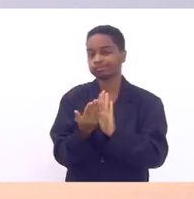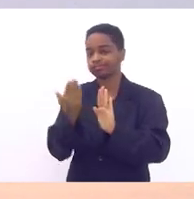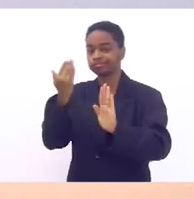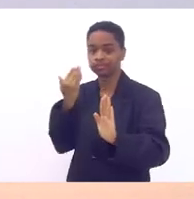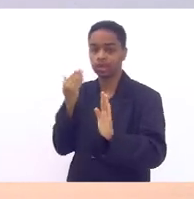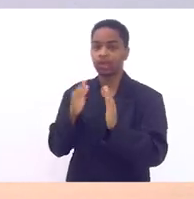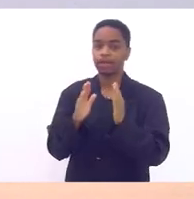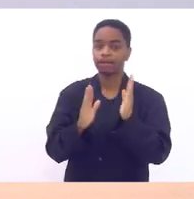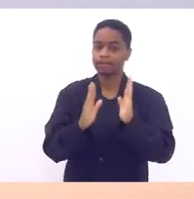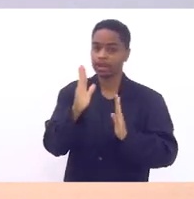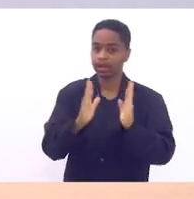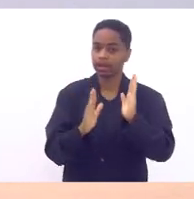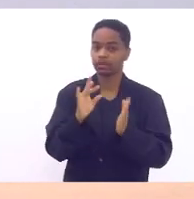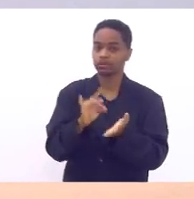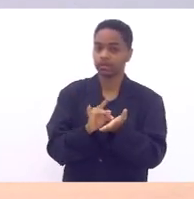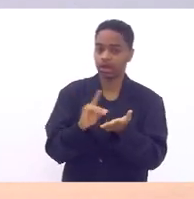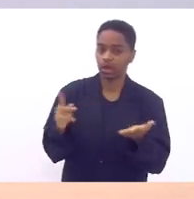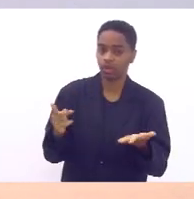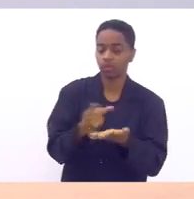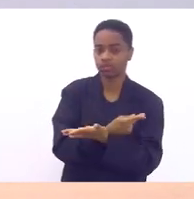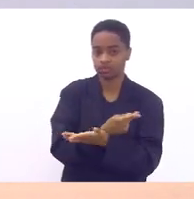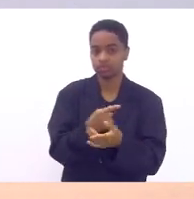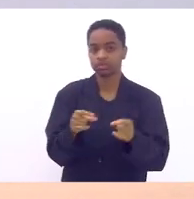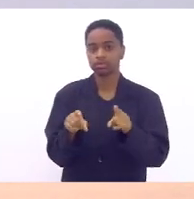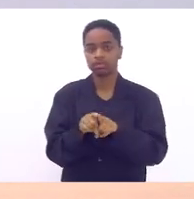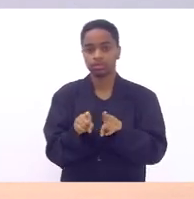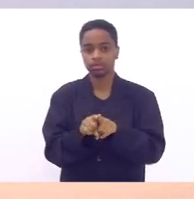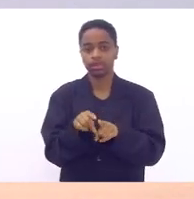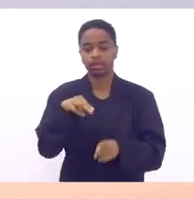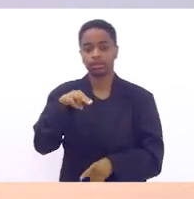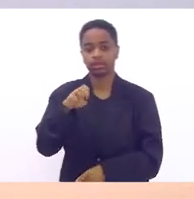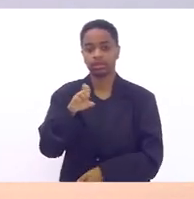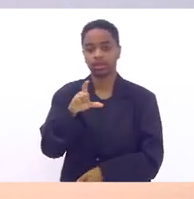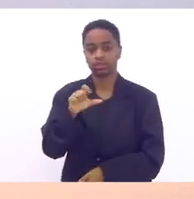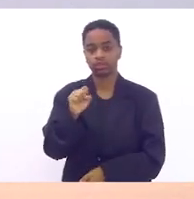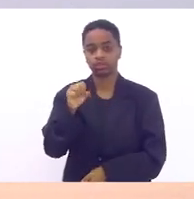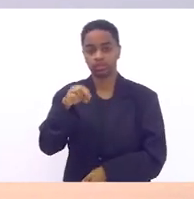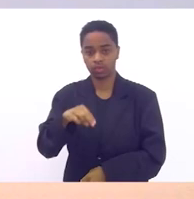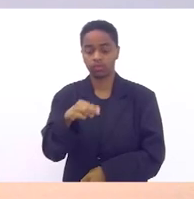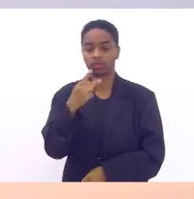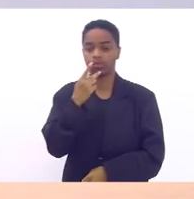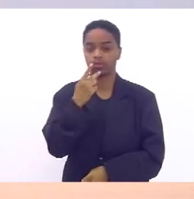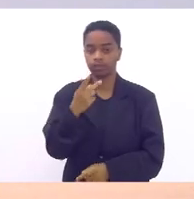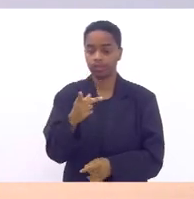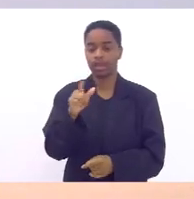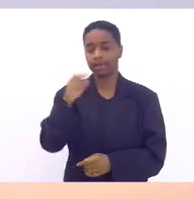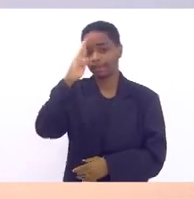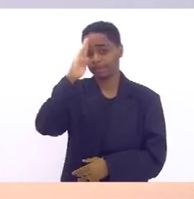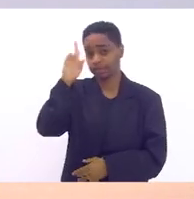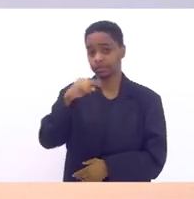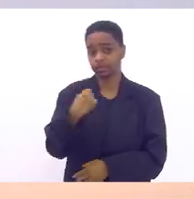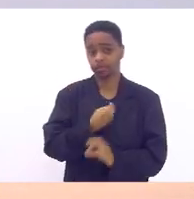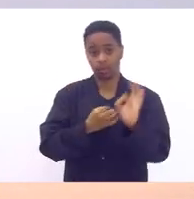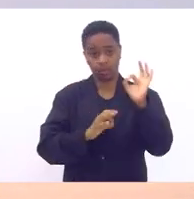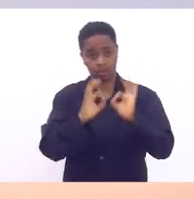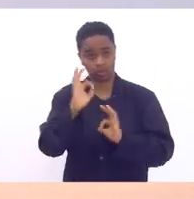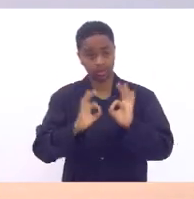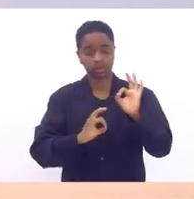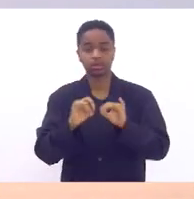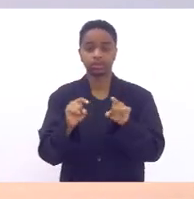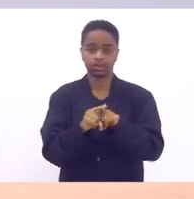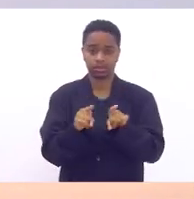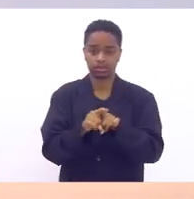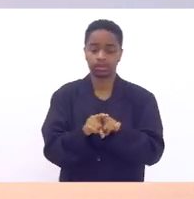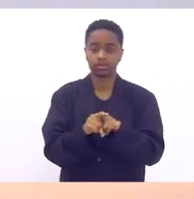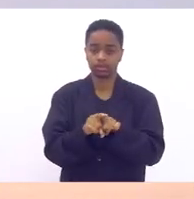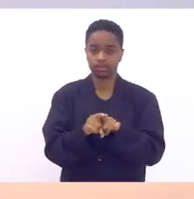em que ela foi efetivada e Dr Nelson Rocha foi fundamental pra gente construir Professor Mao zóio também pra